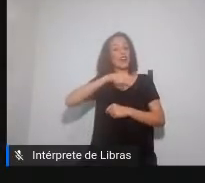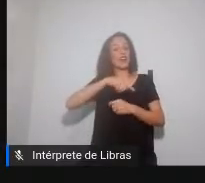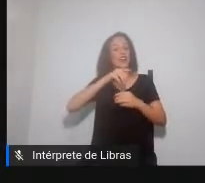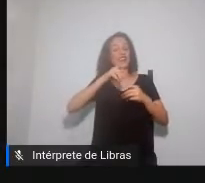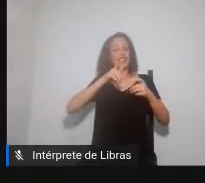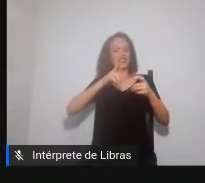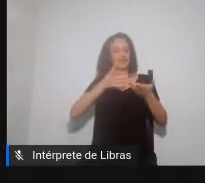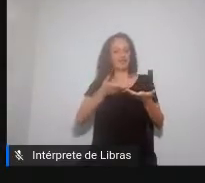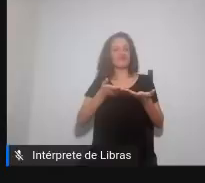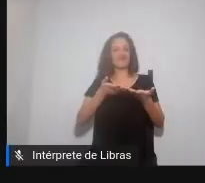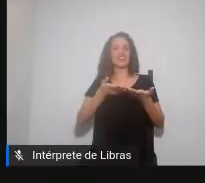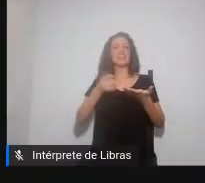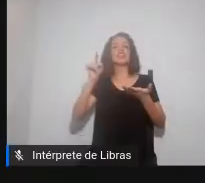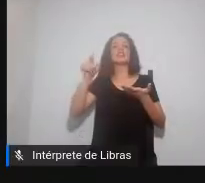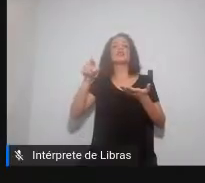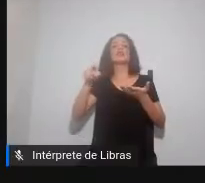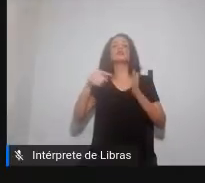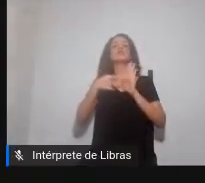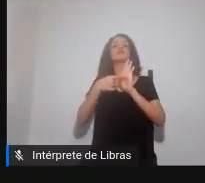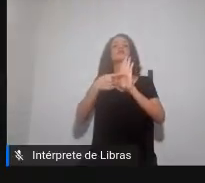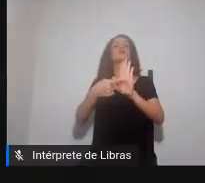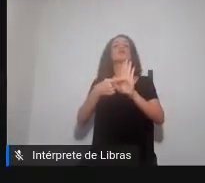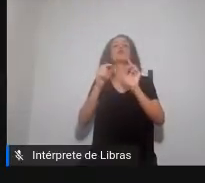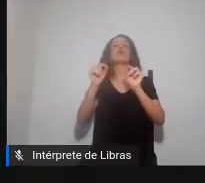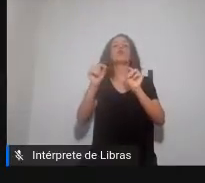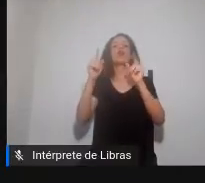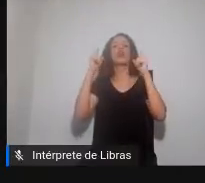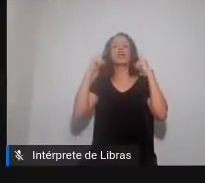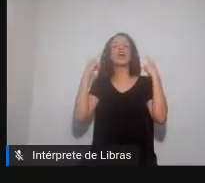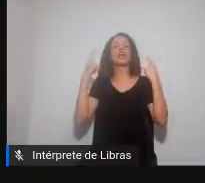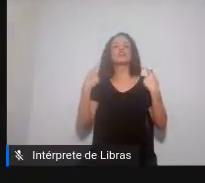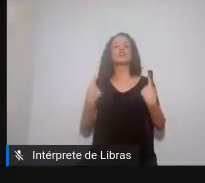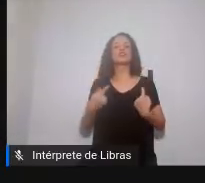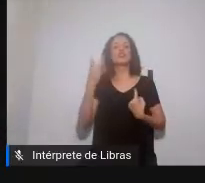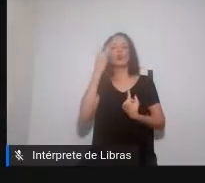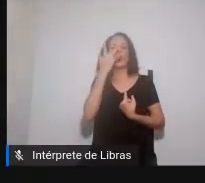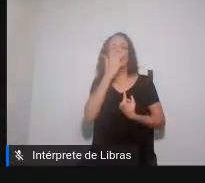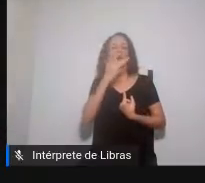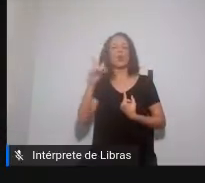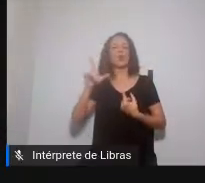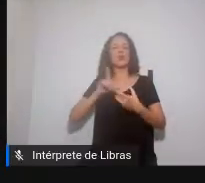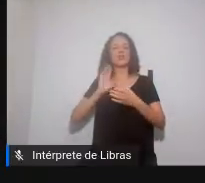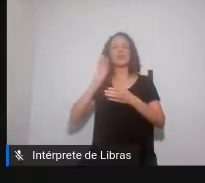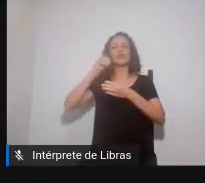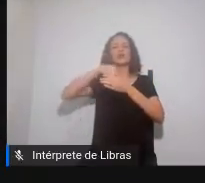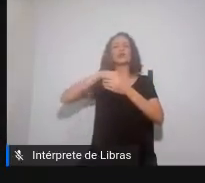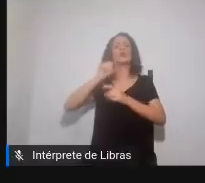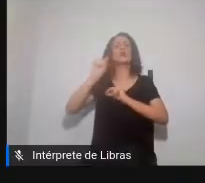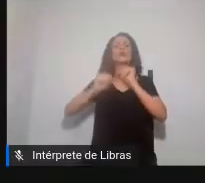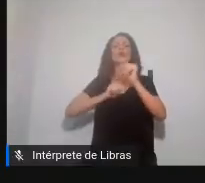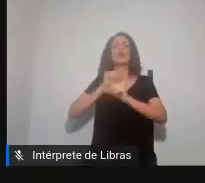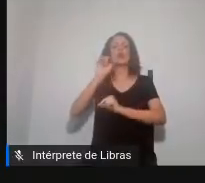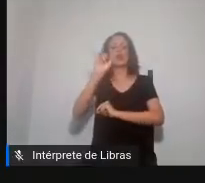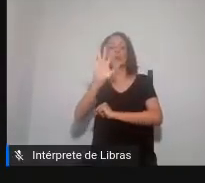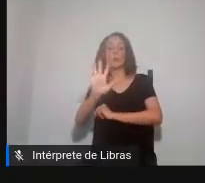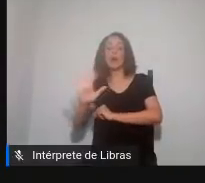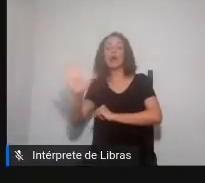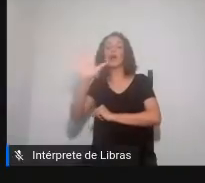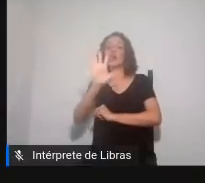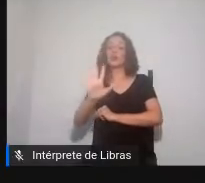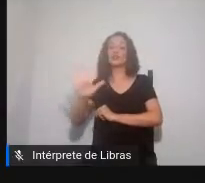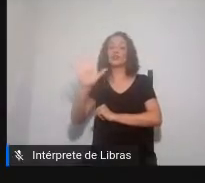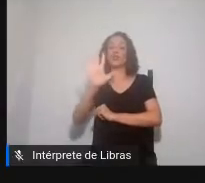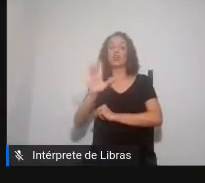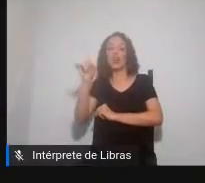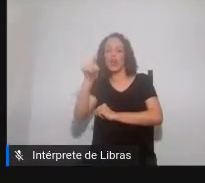tópico, reescrita, caixinhos de ouro. O que tem dentro dele são as imagens, essas imagens aqui,